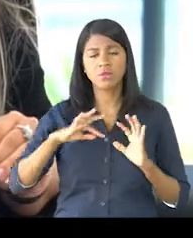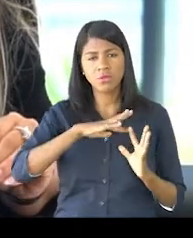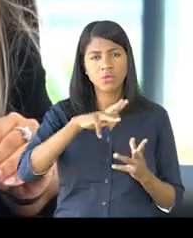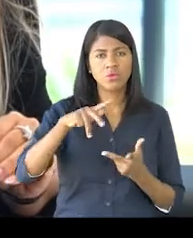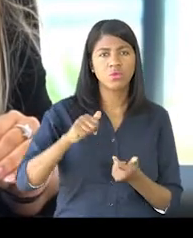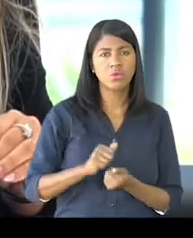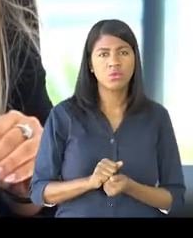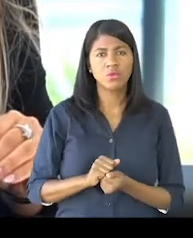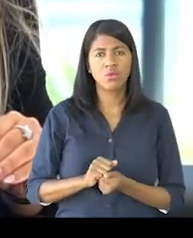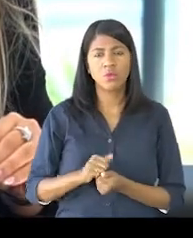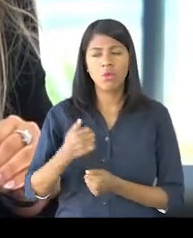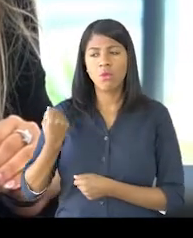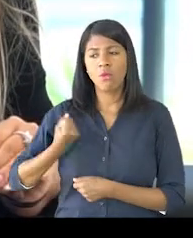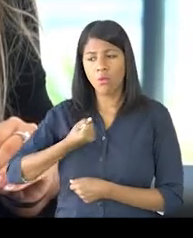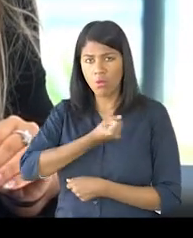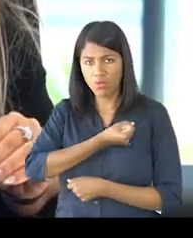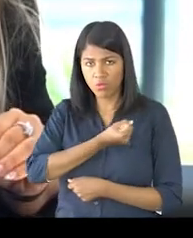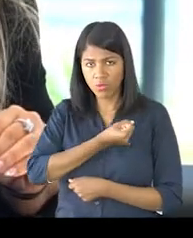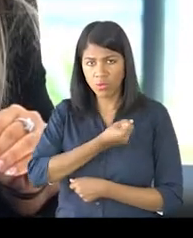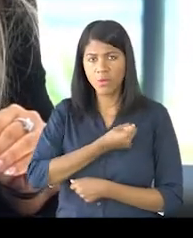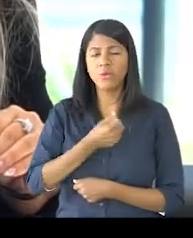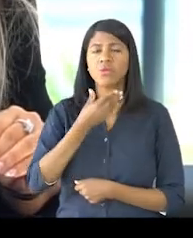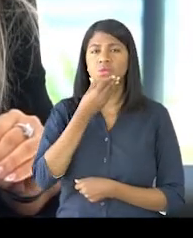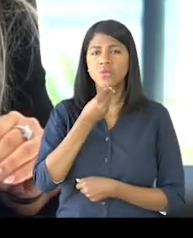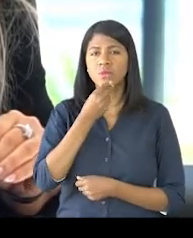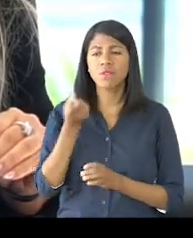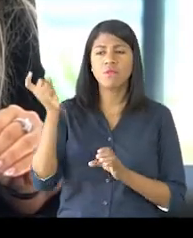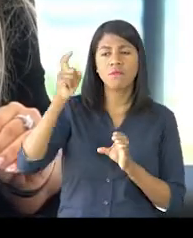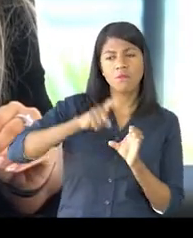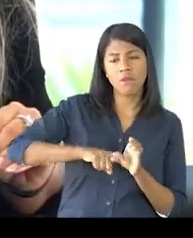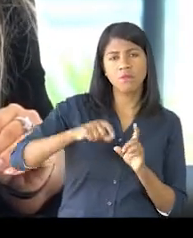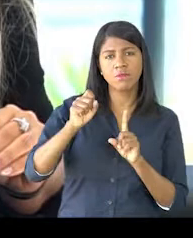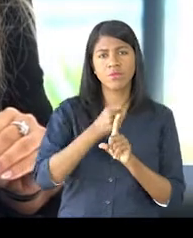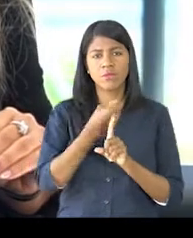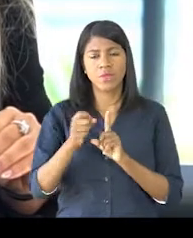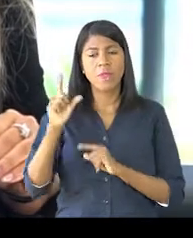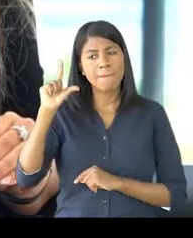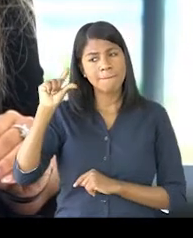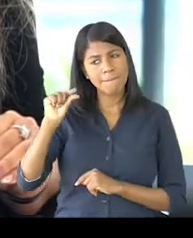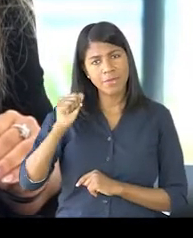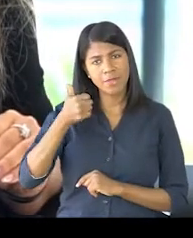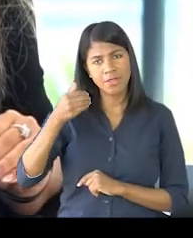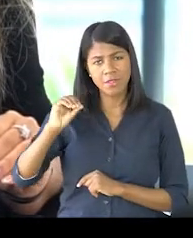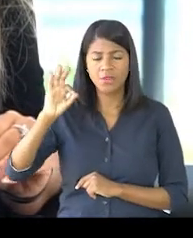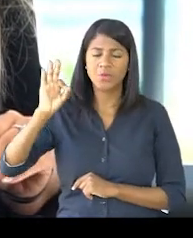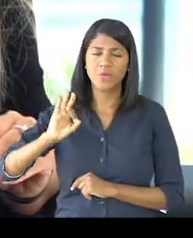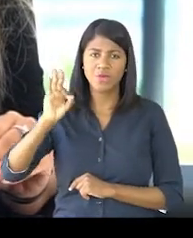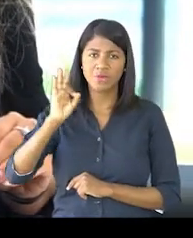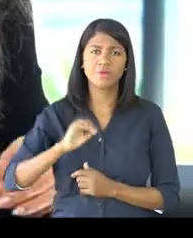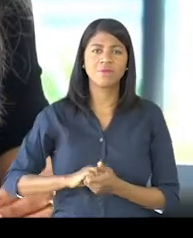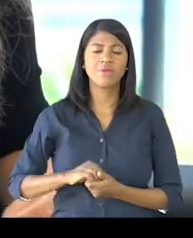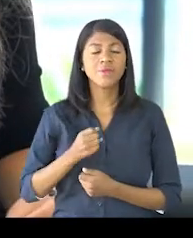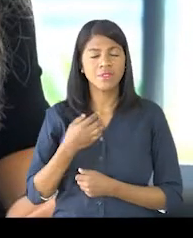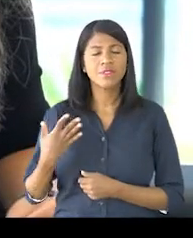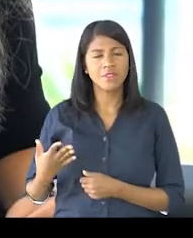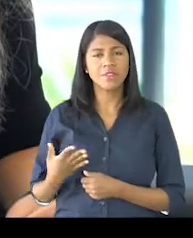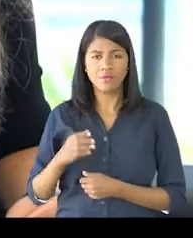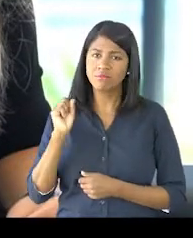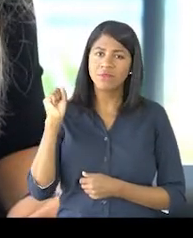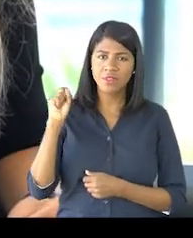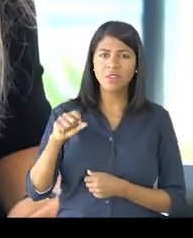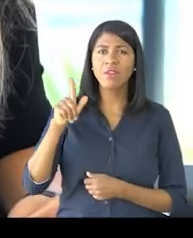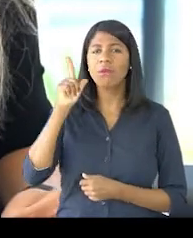mundo, o índice de homens que se reincidem na violência é menos de